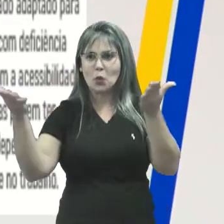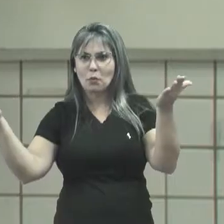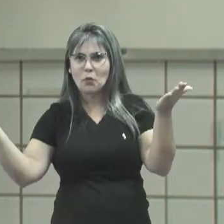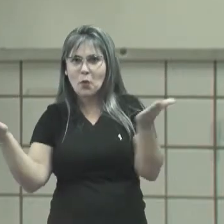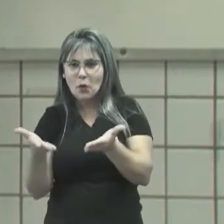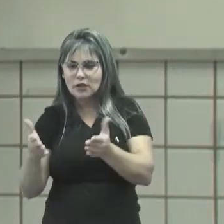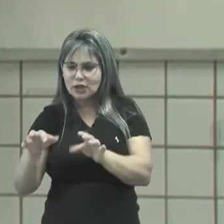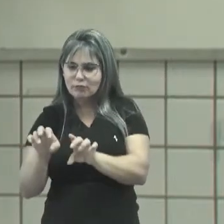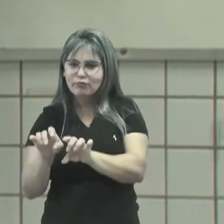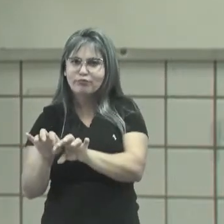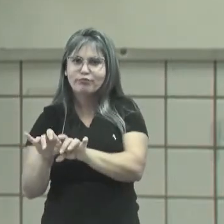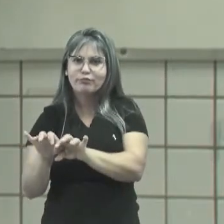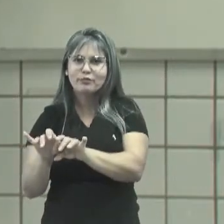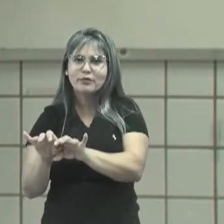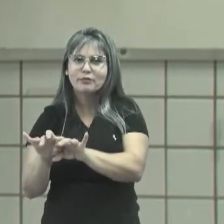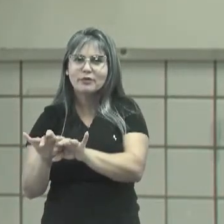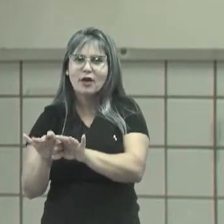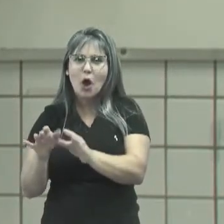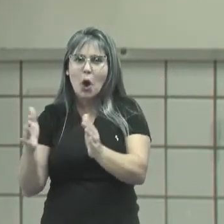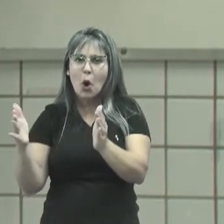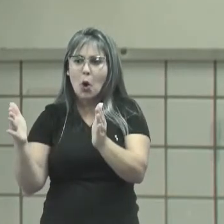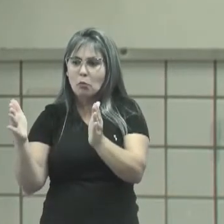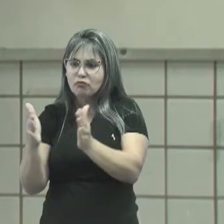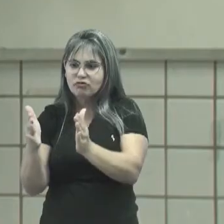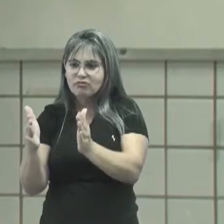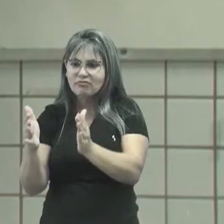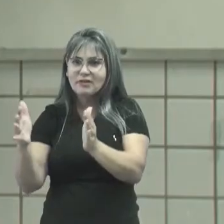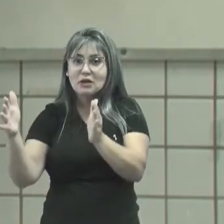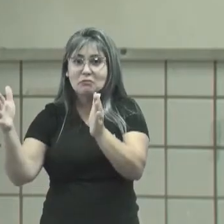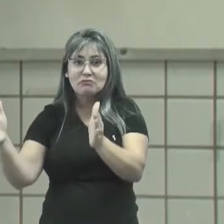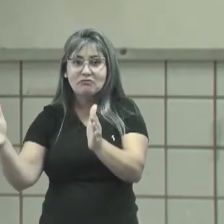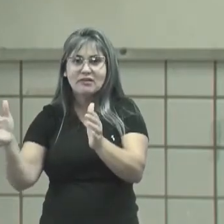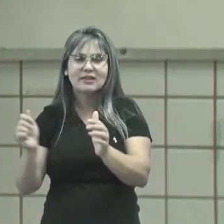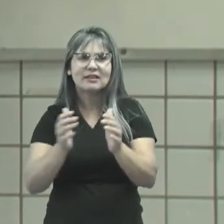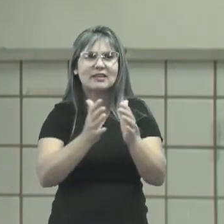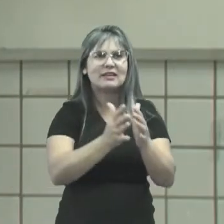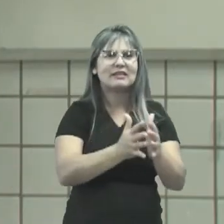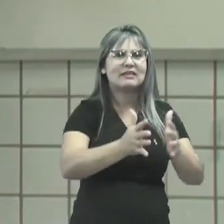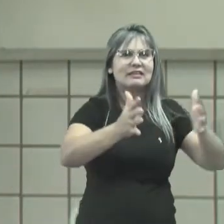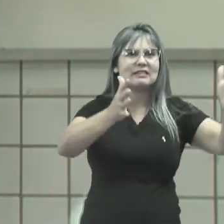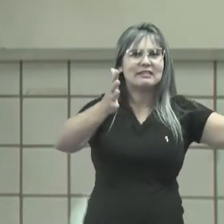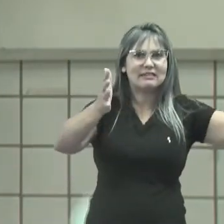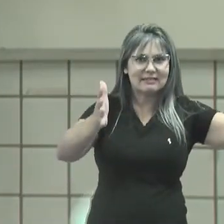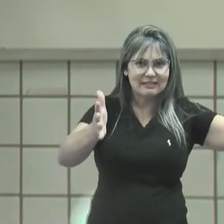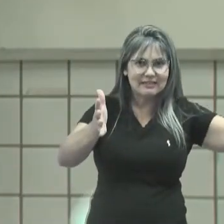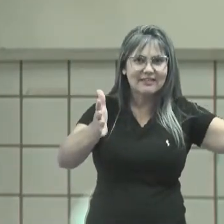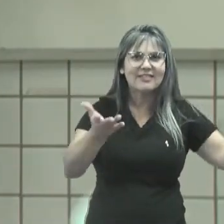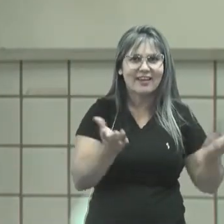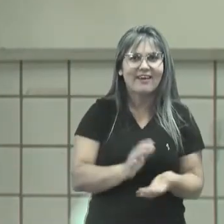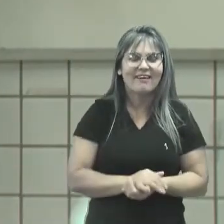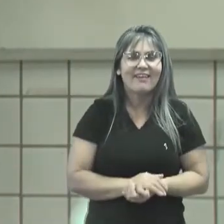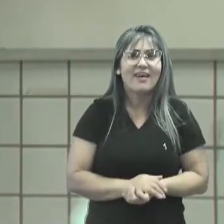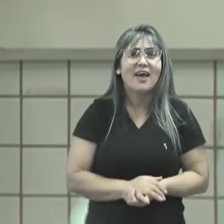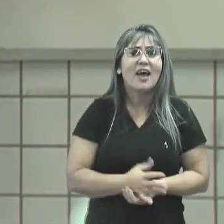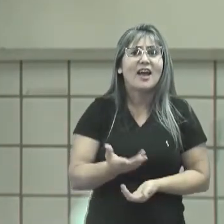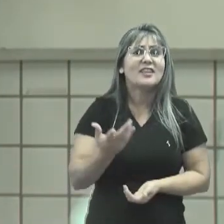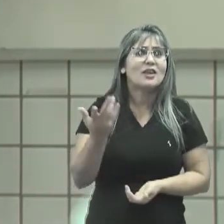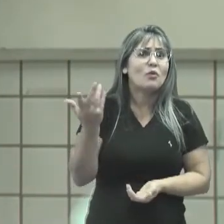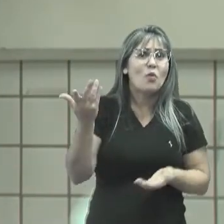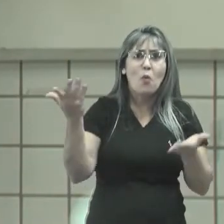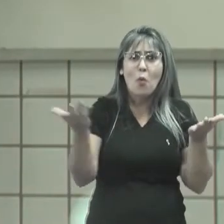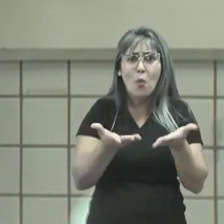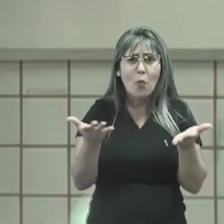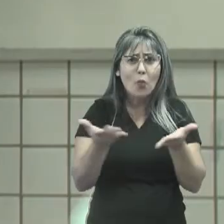exemplo, que era feito em 2 dias, ele fazia em 4 horas. Poxa, é pouco tempo? É pouco tempo, mas os de hoje